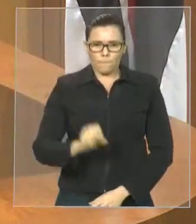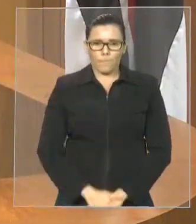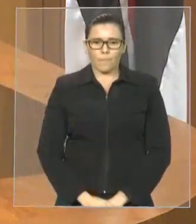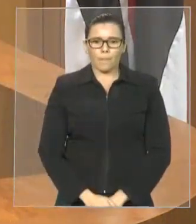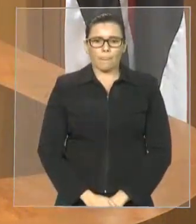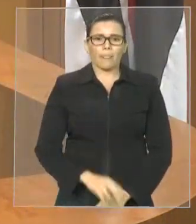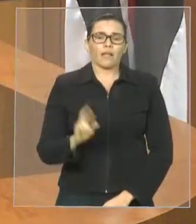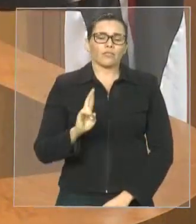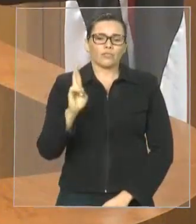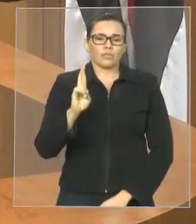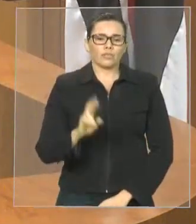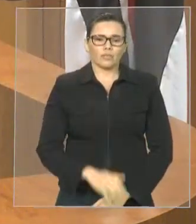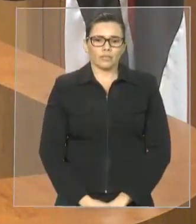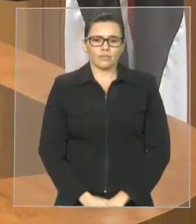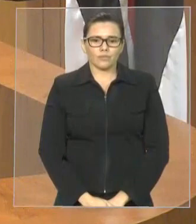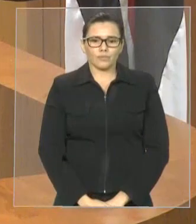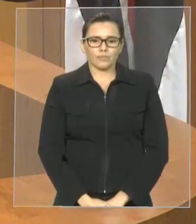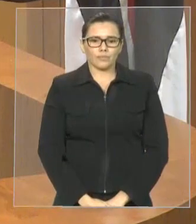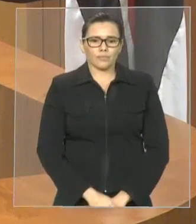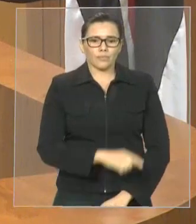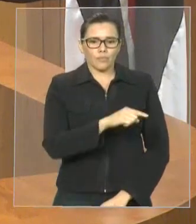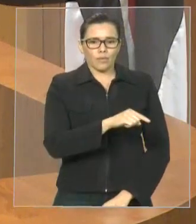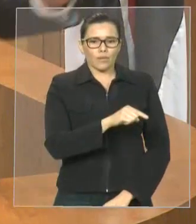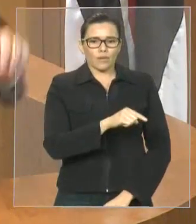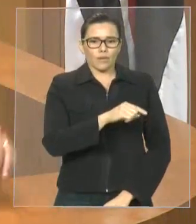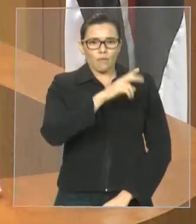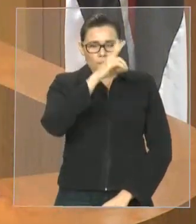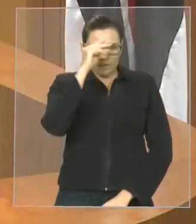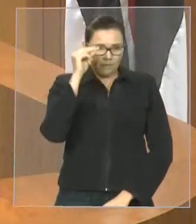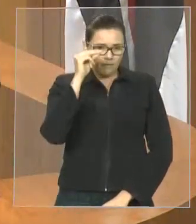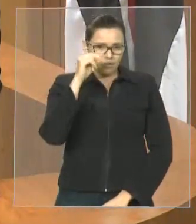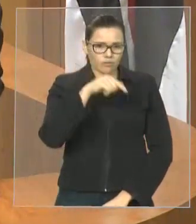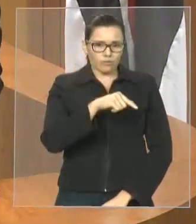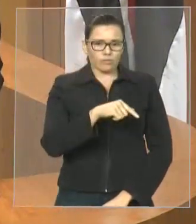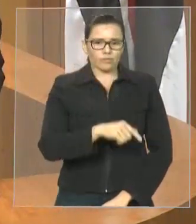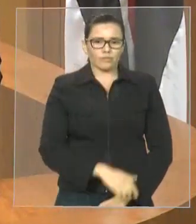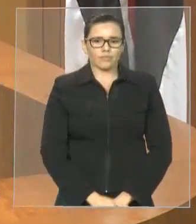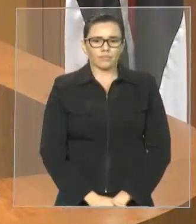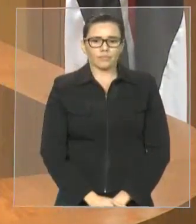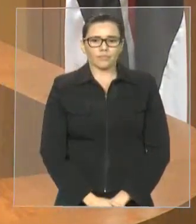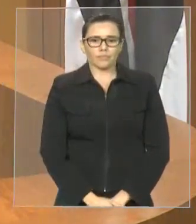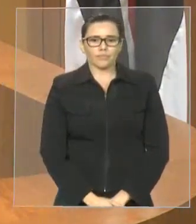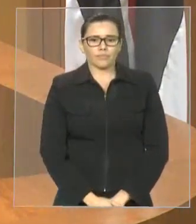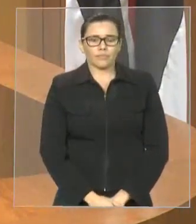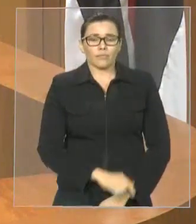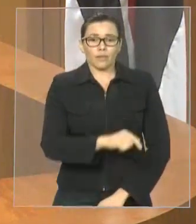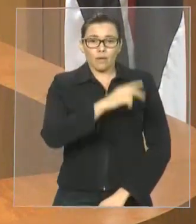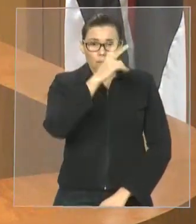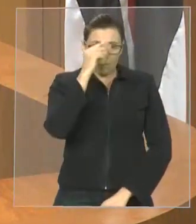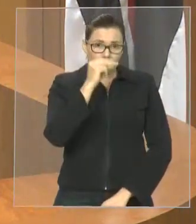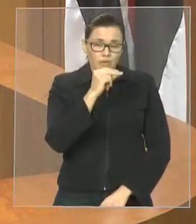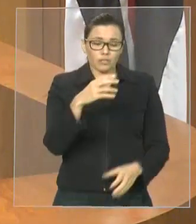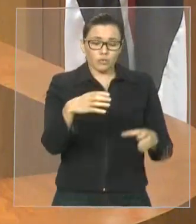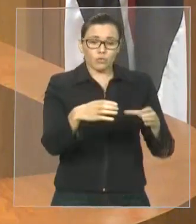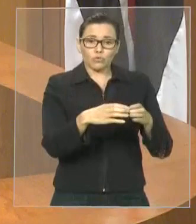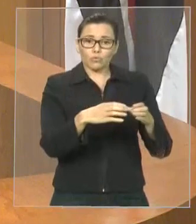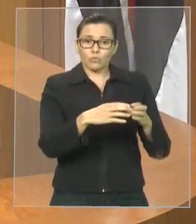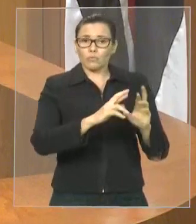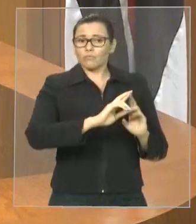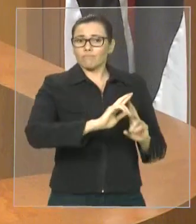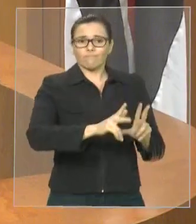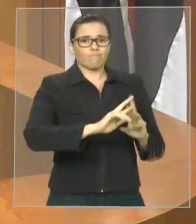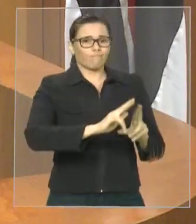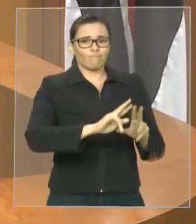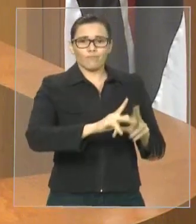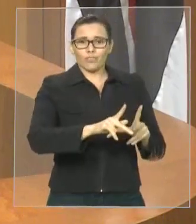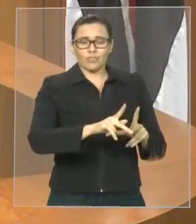Lá o prefeito é de um partido e o governador é contrário a ele, assim como foi o primeiro mandato inteiro. Nem por